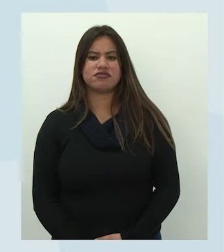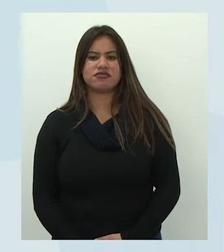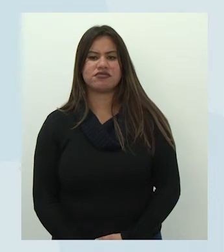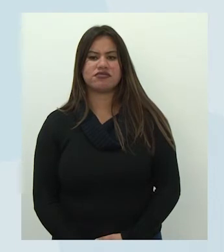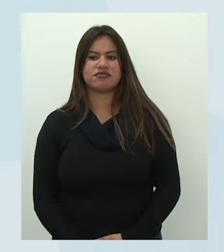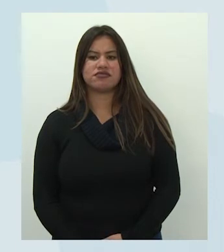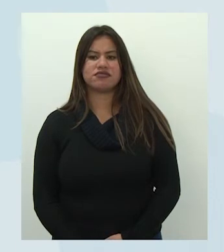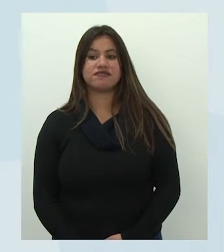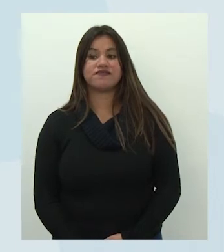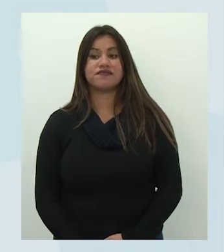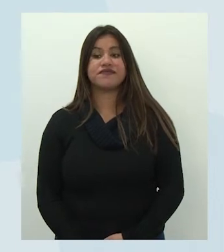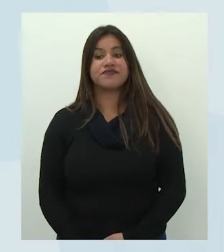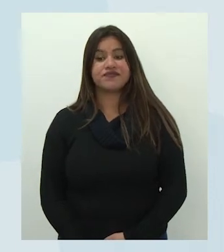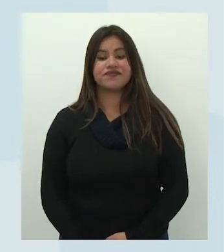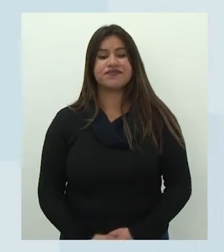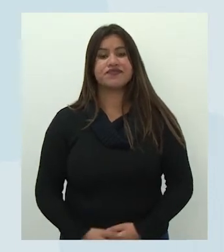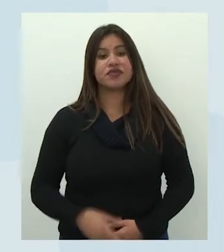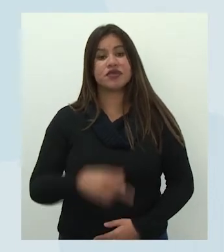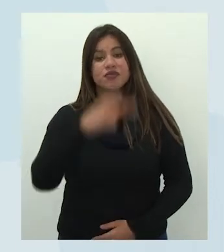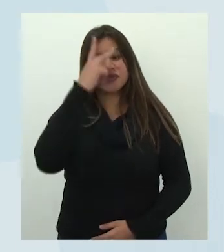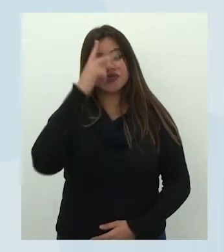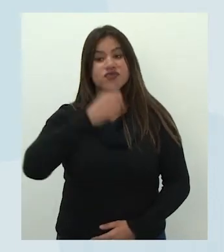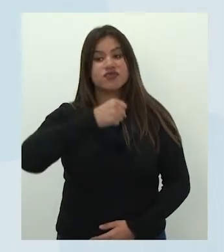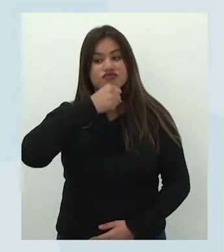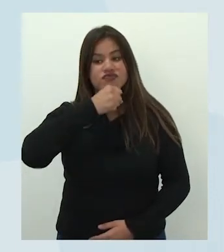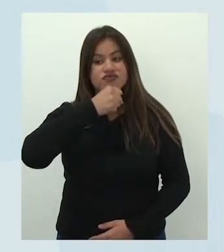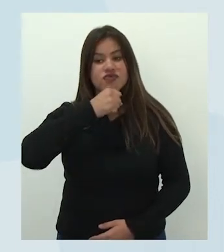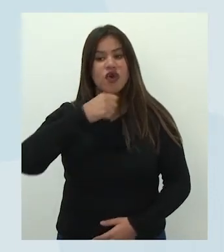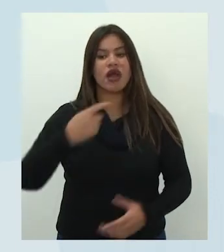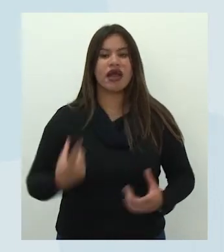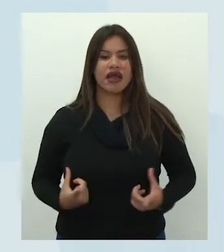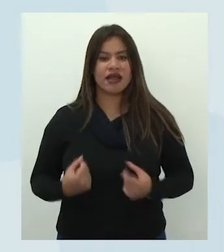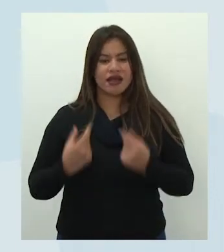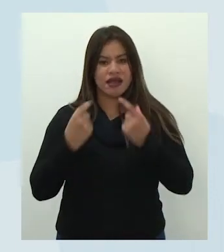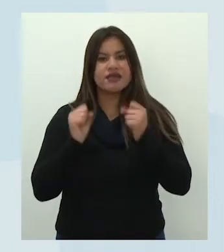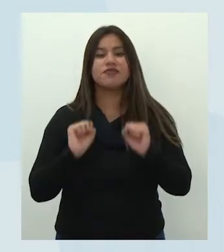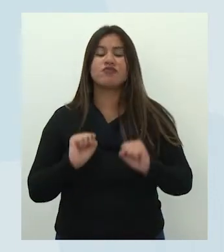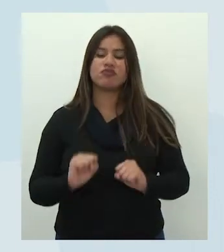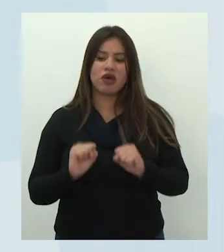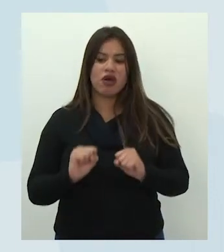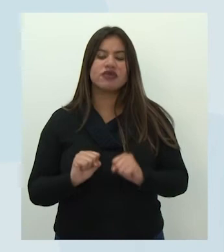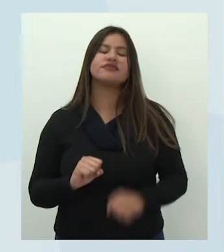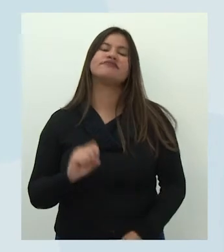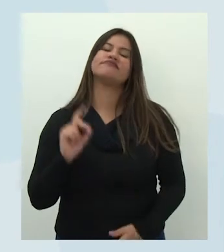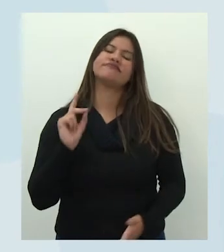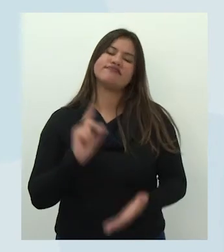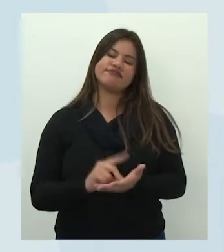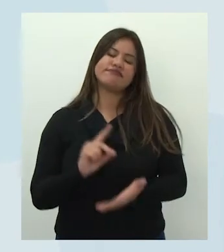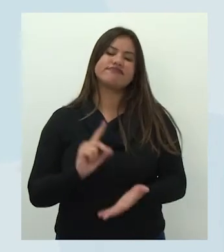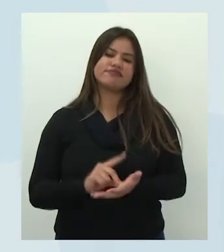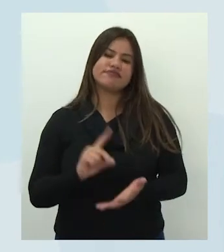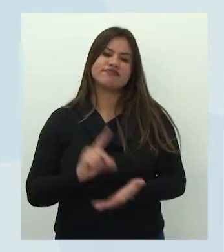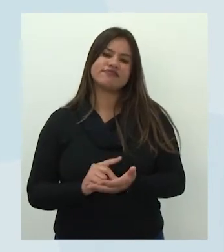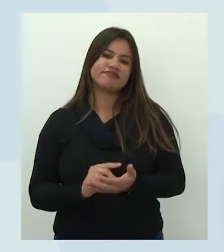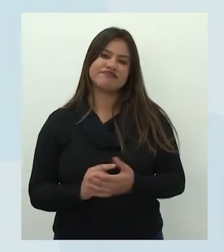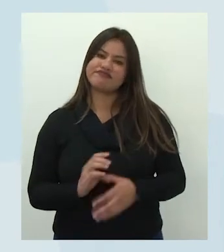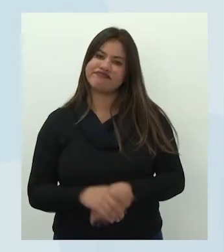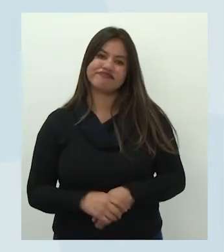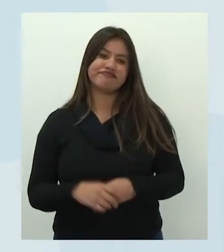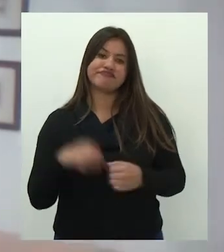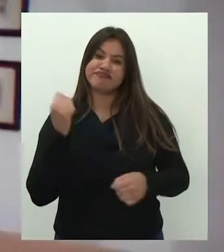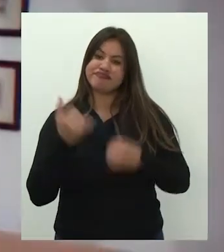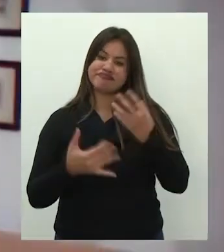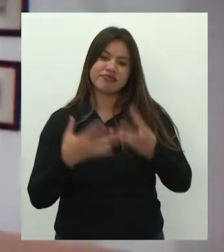O risco de câncer aumenta no idoso? Sim, isso é uma coisa que é verdade, não tem nem muito por